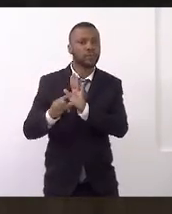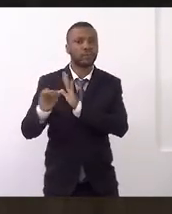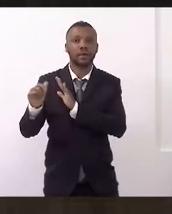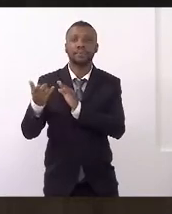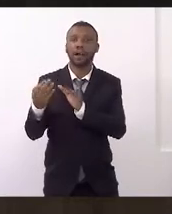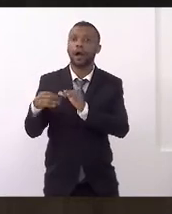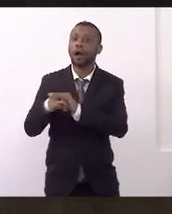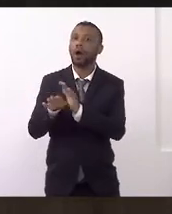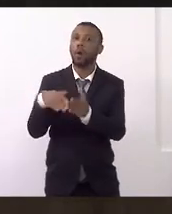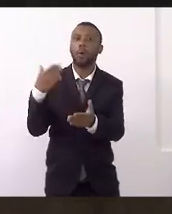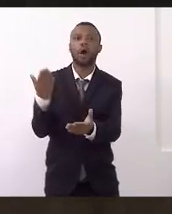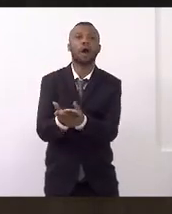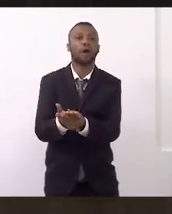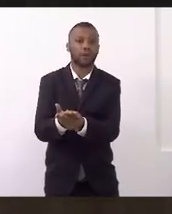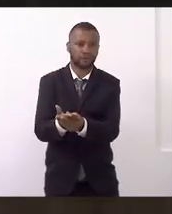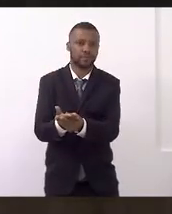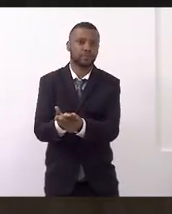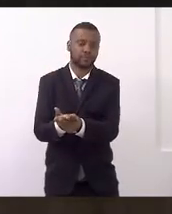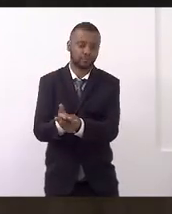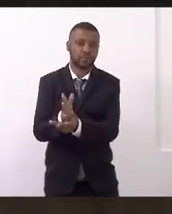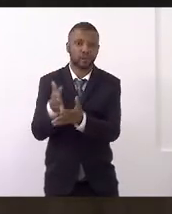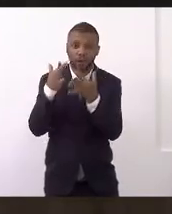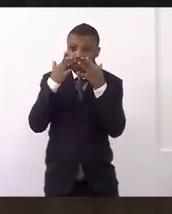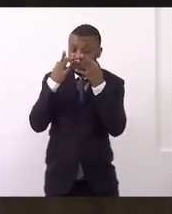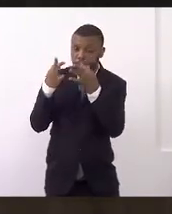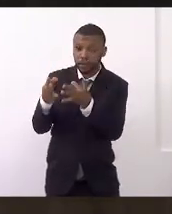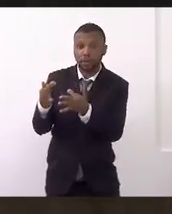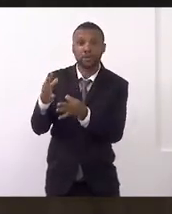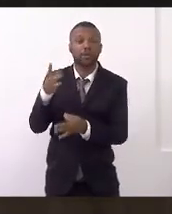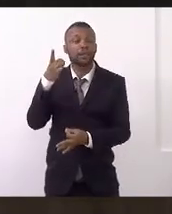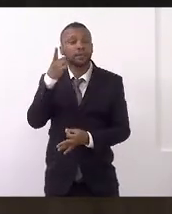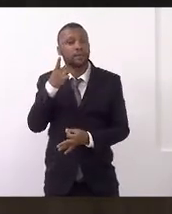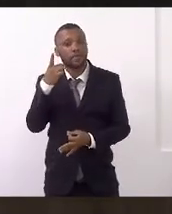arquivo. Então, eu chamo a atenção do deputado Alexandre Freitas,